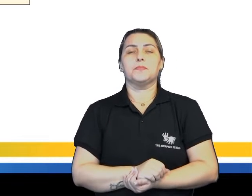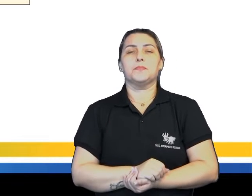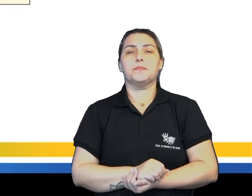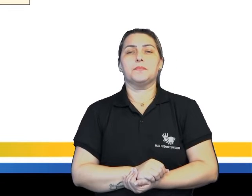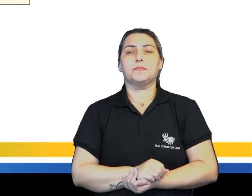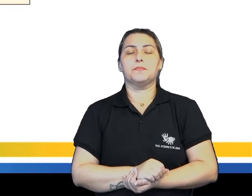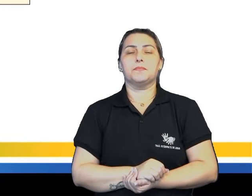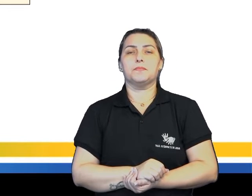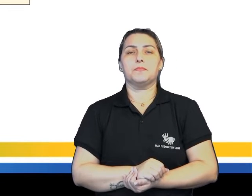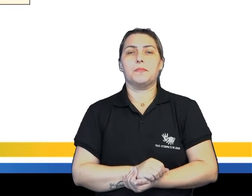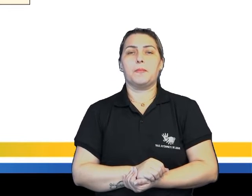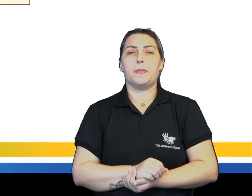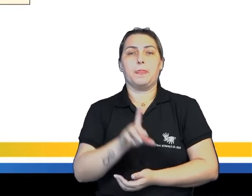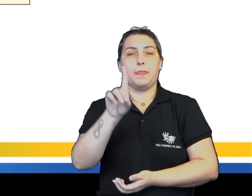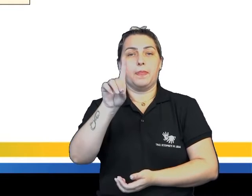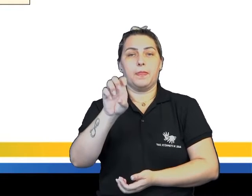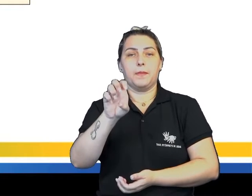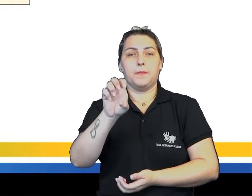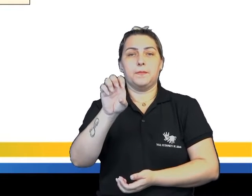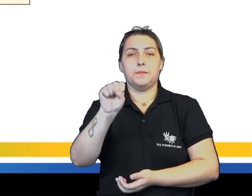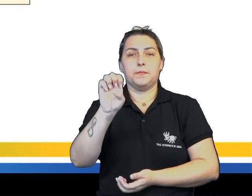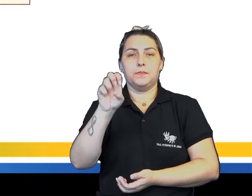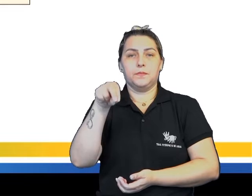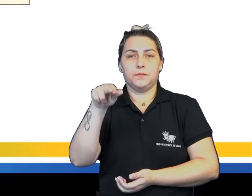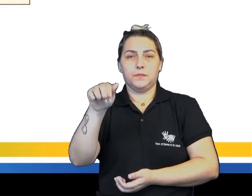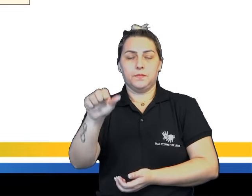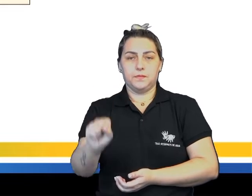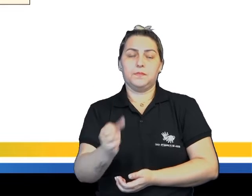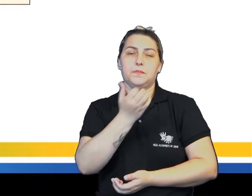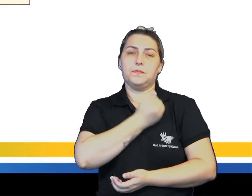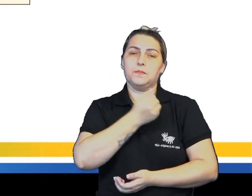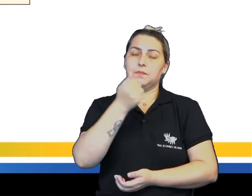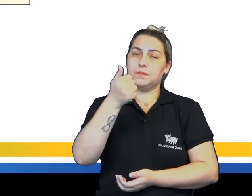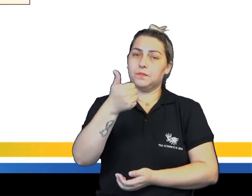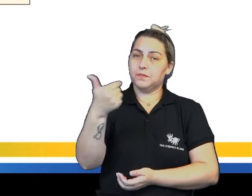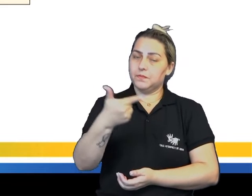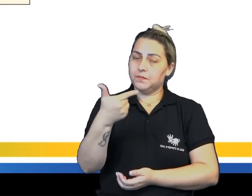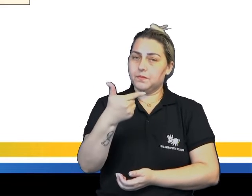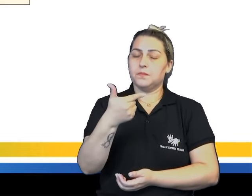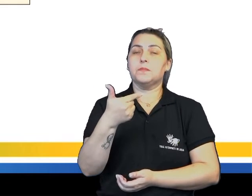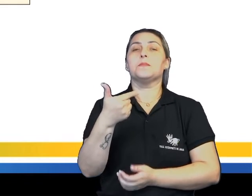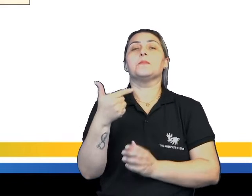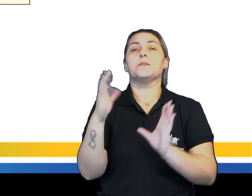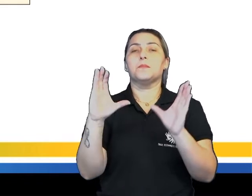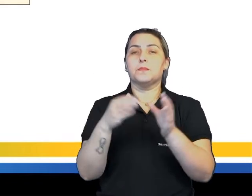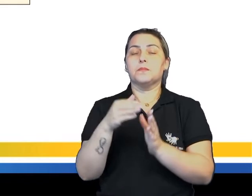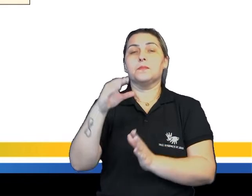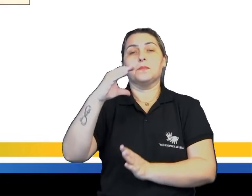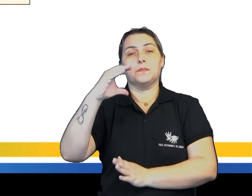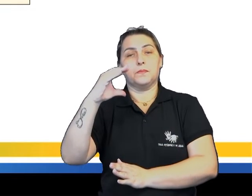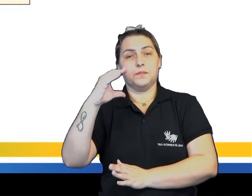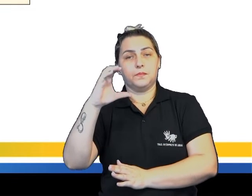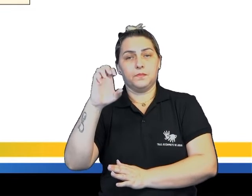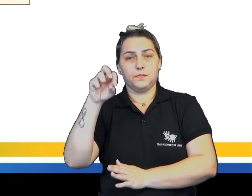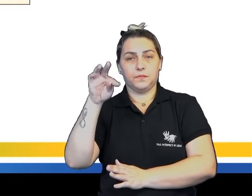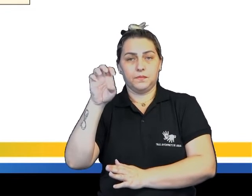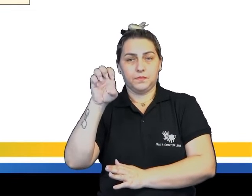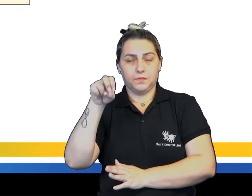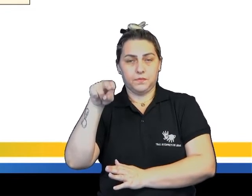está na casa das dezenas. O número 2, ele está na casa das centenas. E